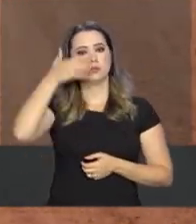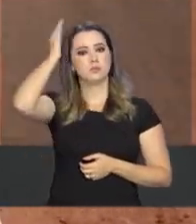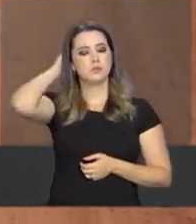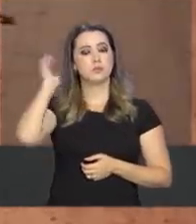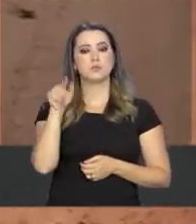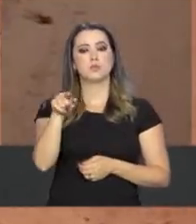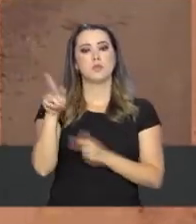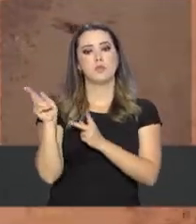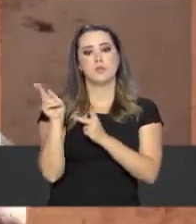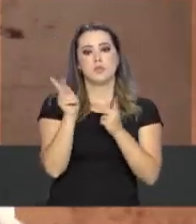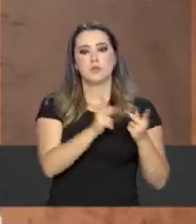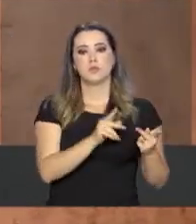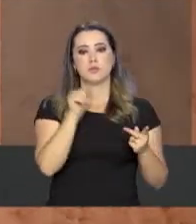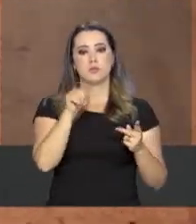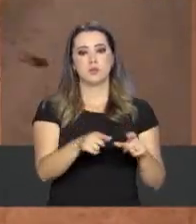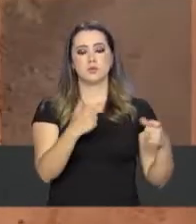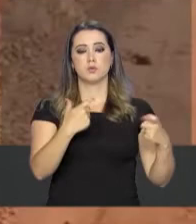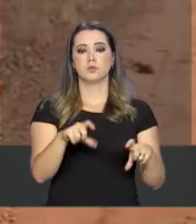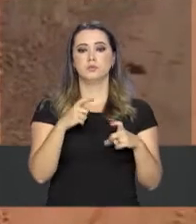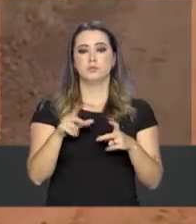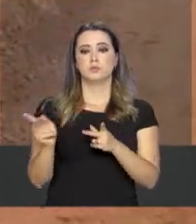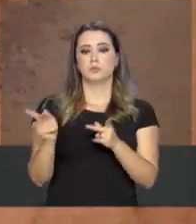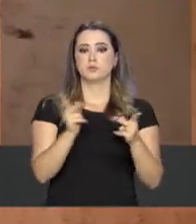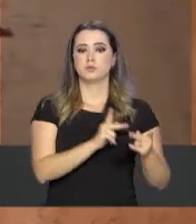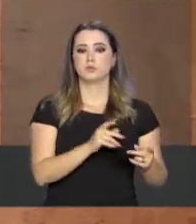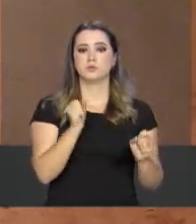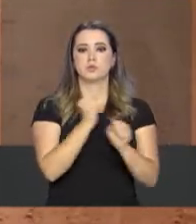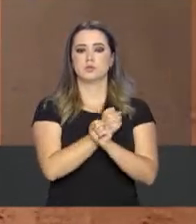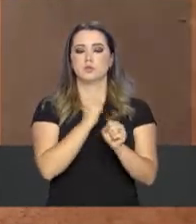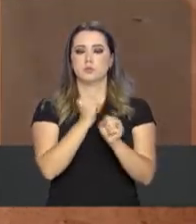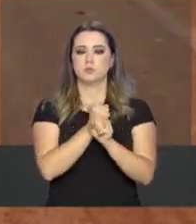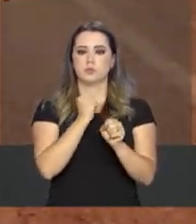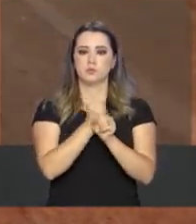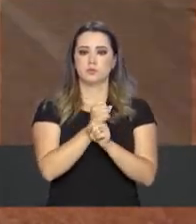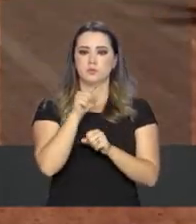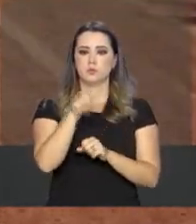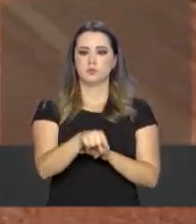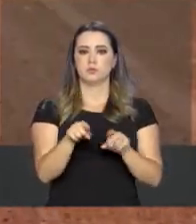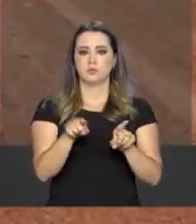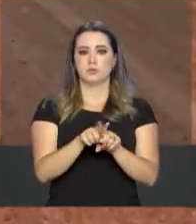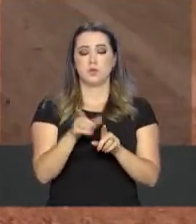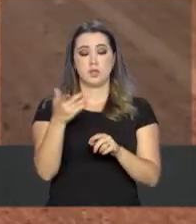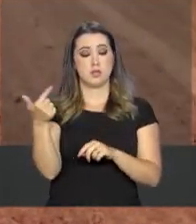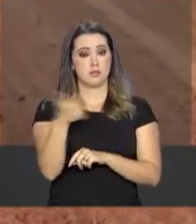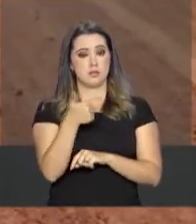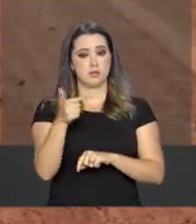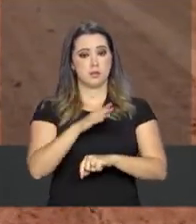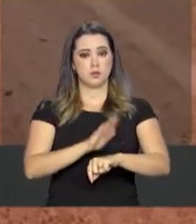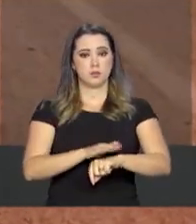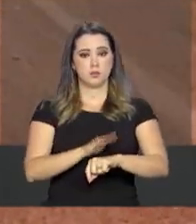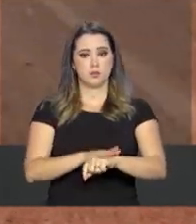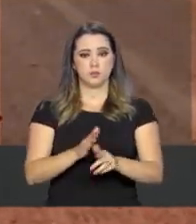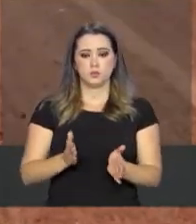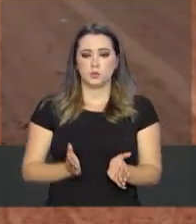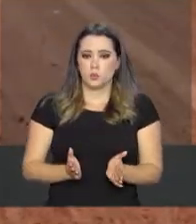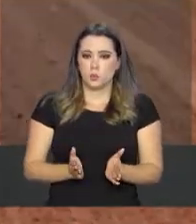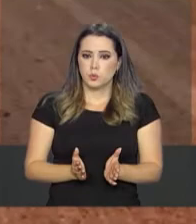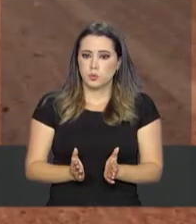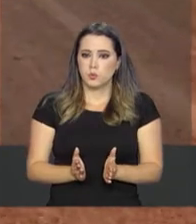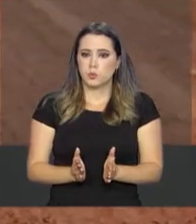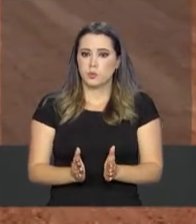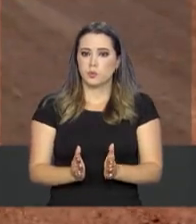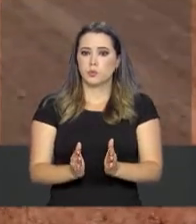deve visitar aqui a região, visitar as obras dessa segunda etapa do projeto, né? E